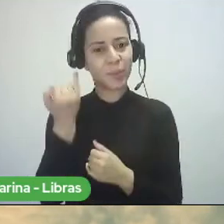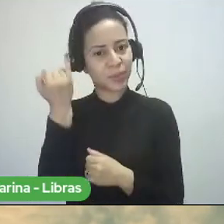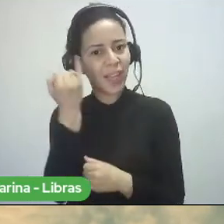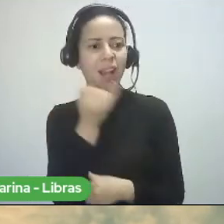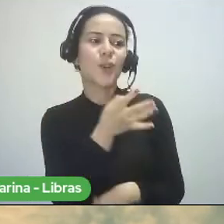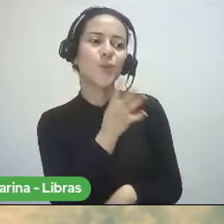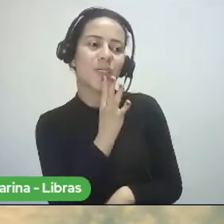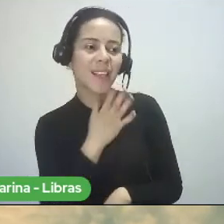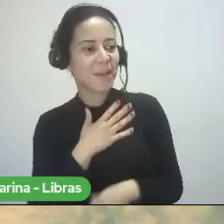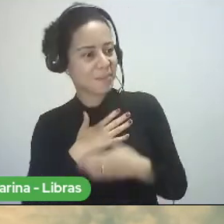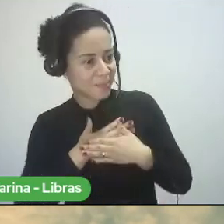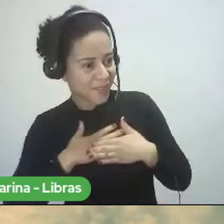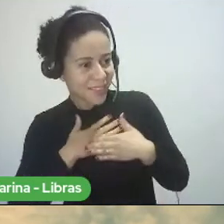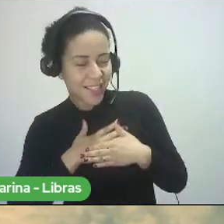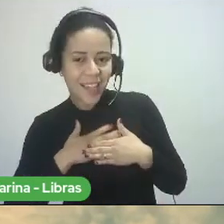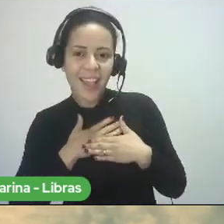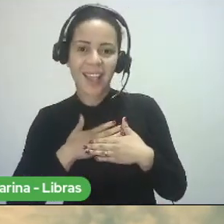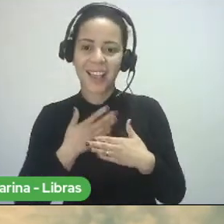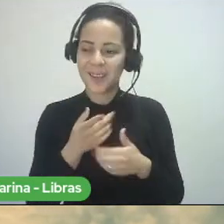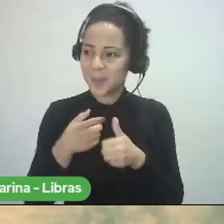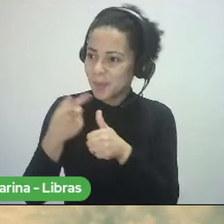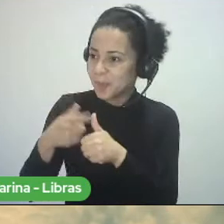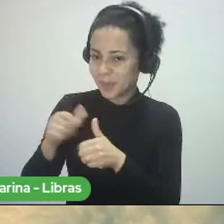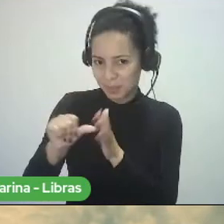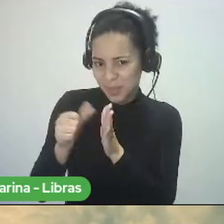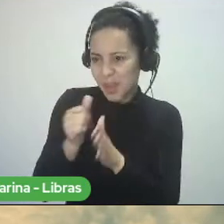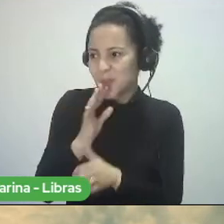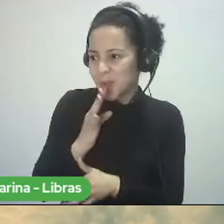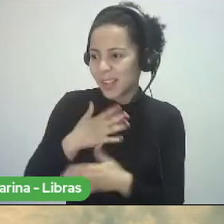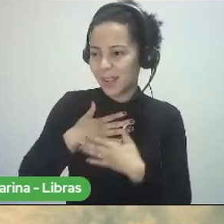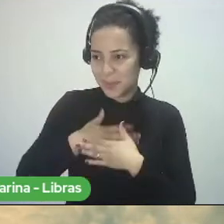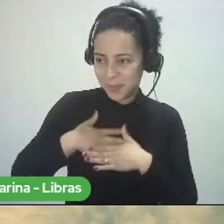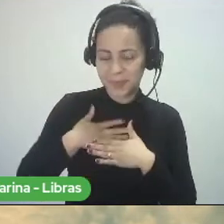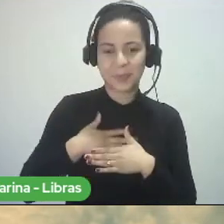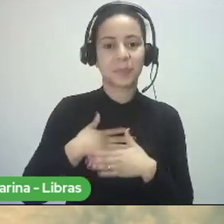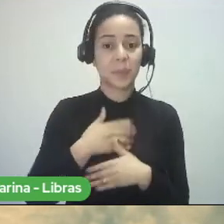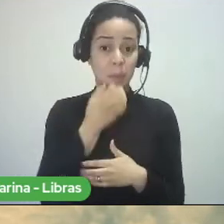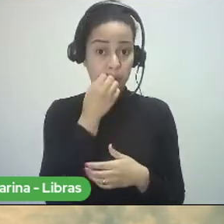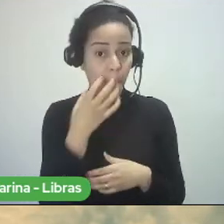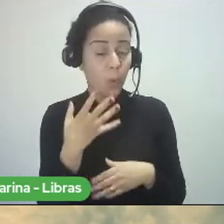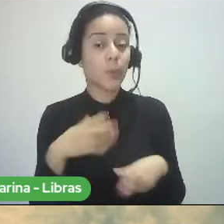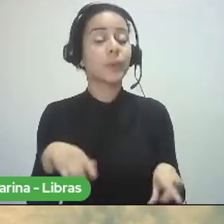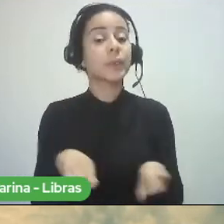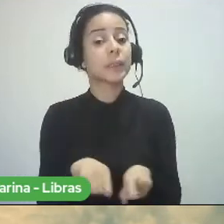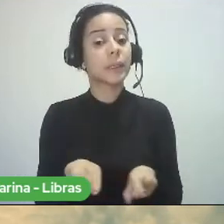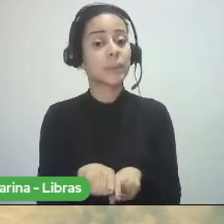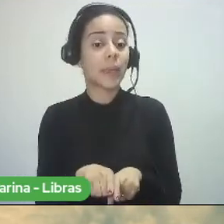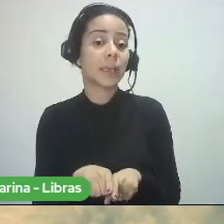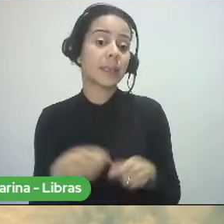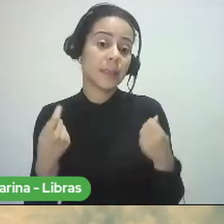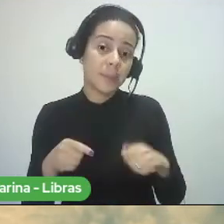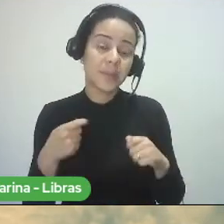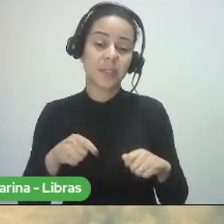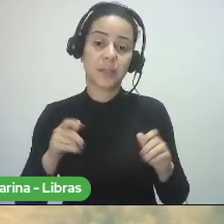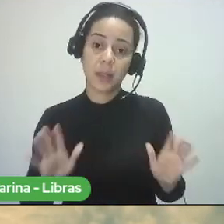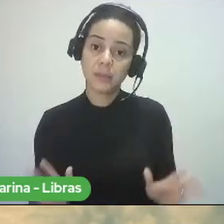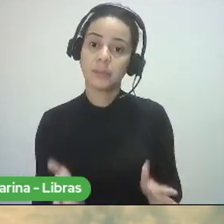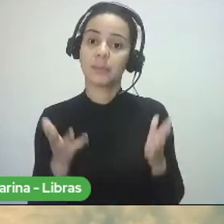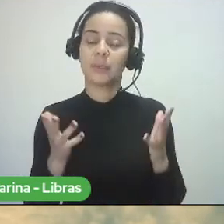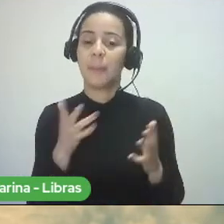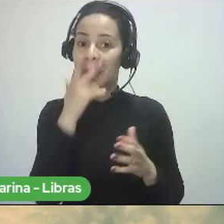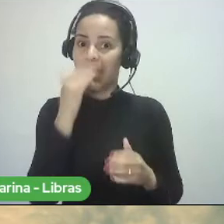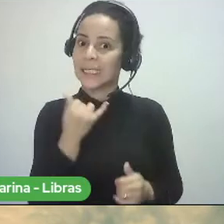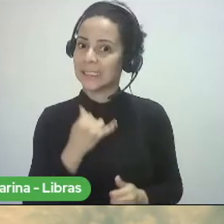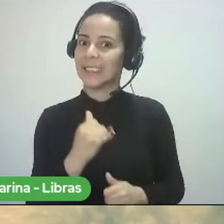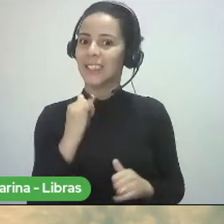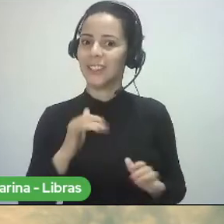essas pessoas se conhecerem. A gente tem que também rodar atividades energizantes, tá?